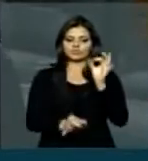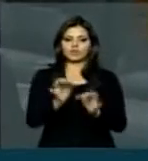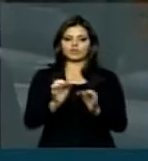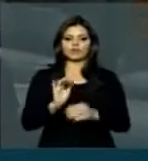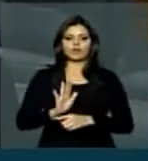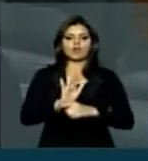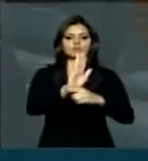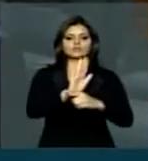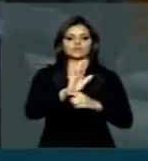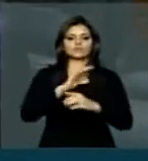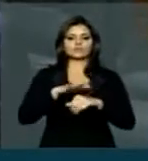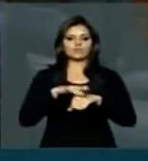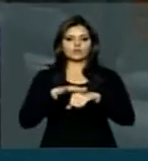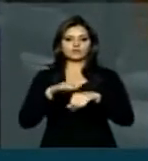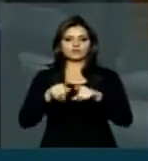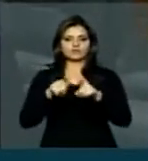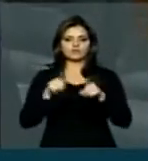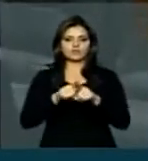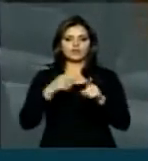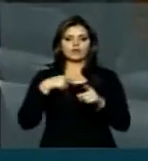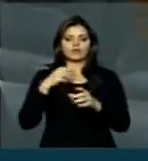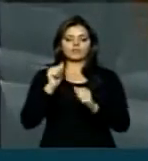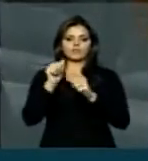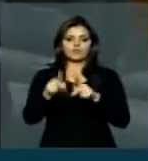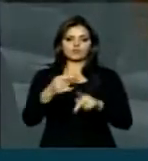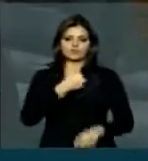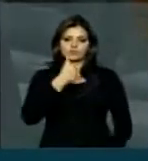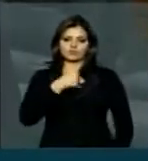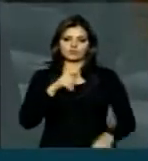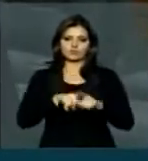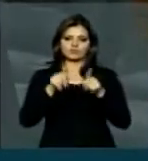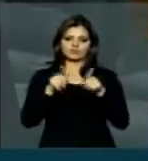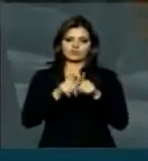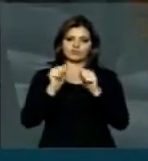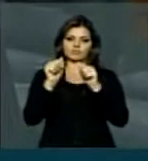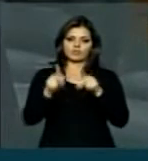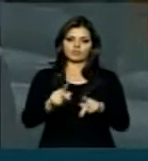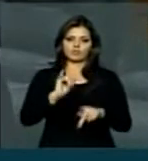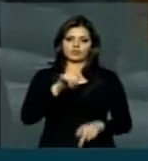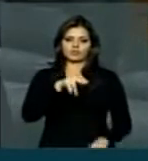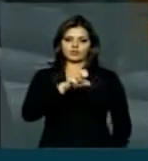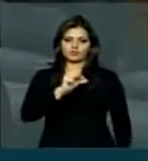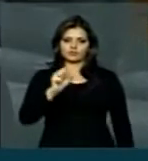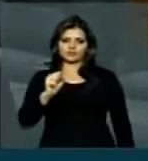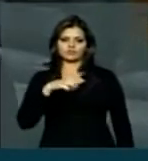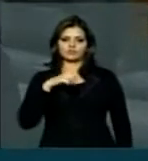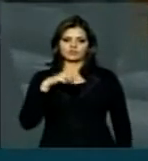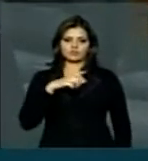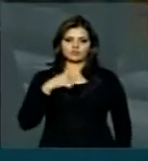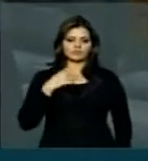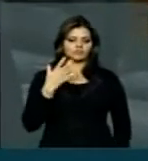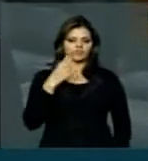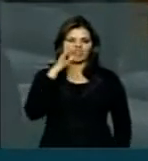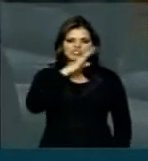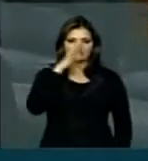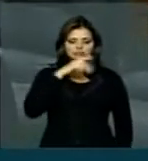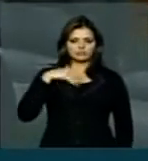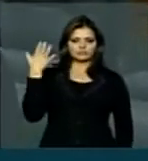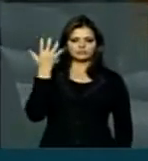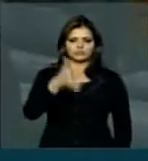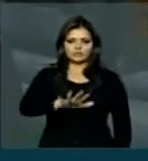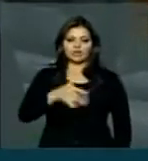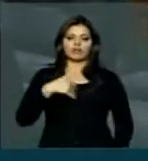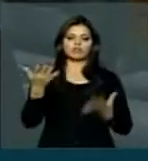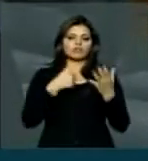auxílio-doença, conta para aposentadoria por idade, aposentadoria por tempo de contribuição, que o INSS teimava em não considerar. A partir de agora tem que